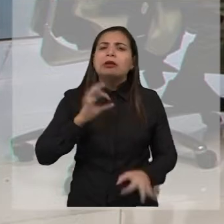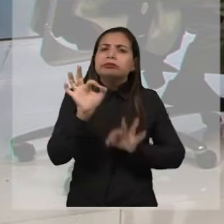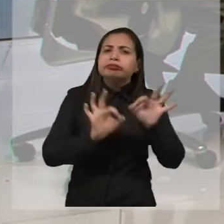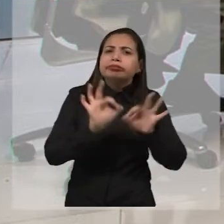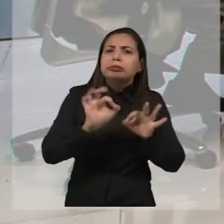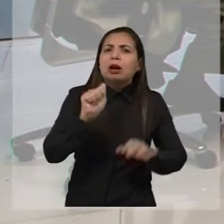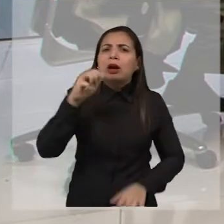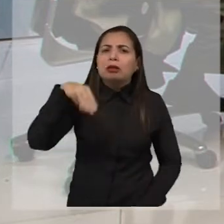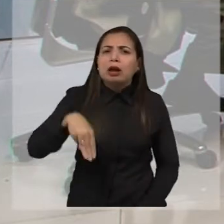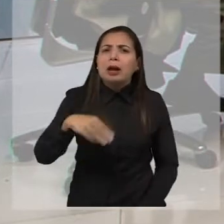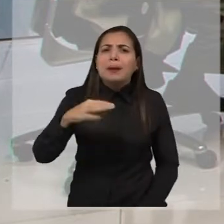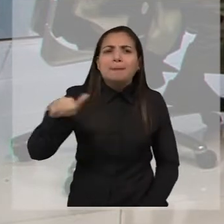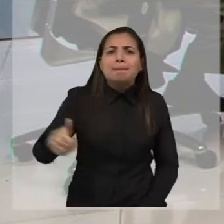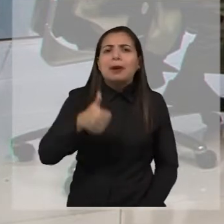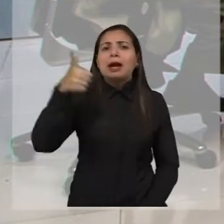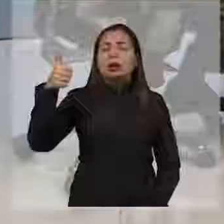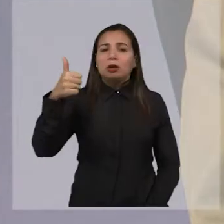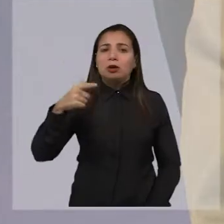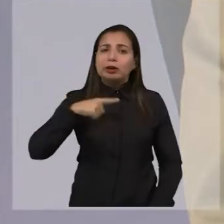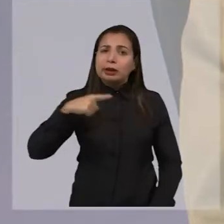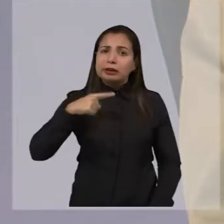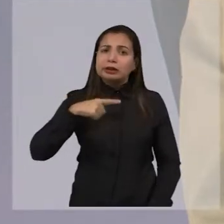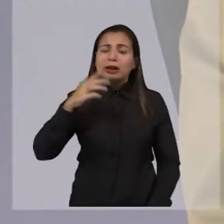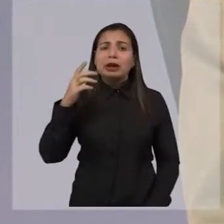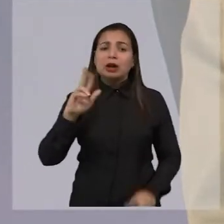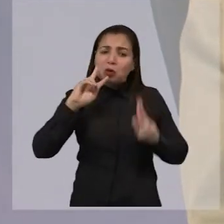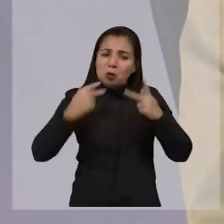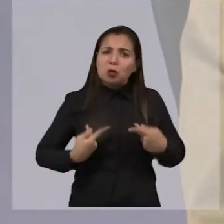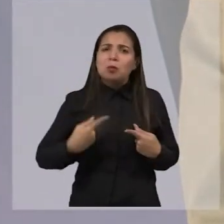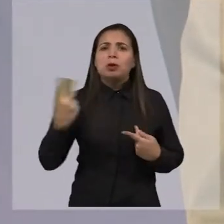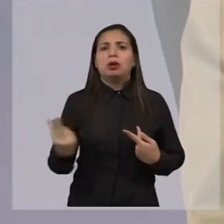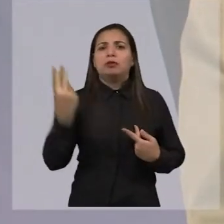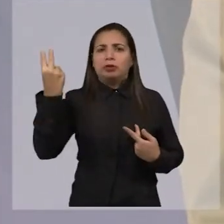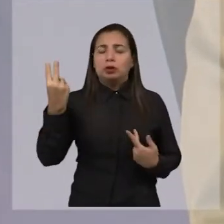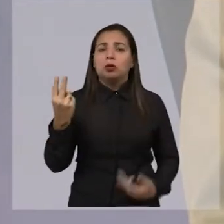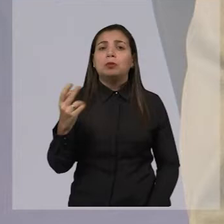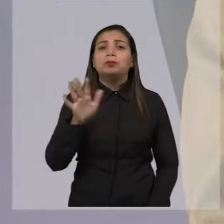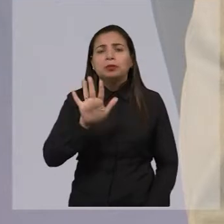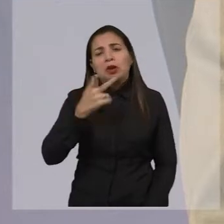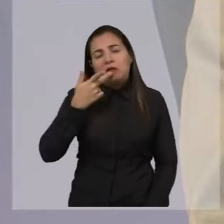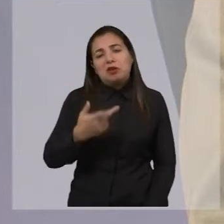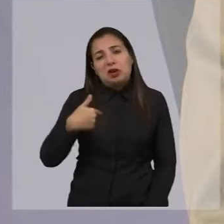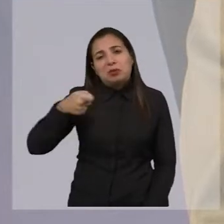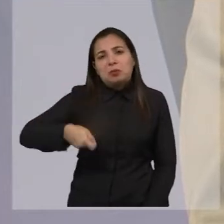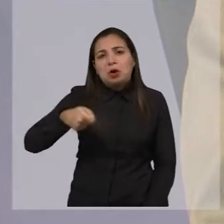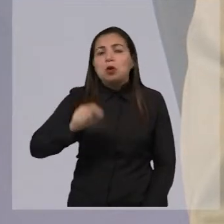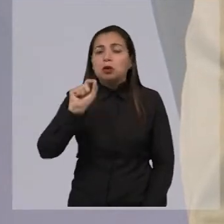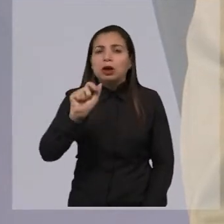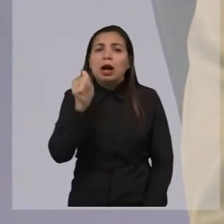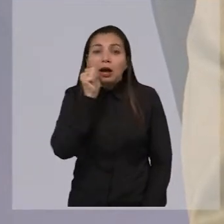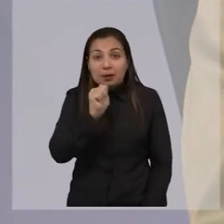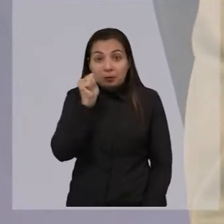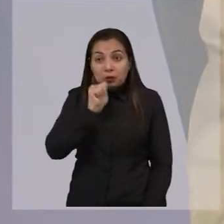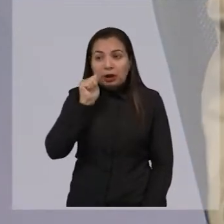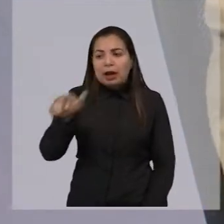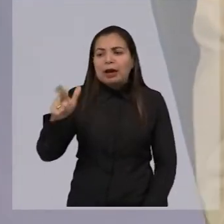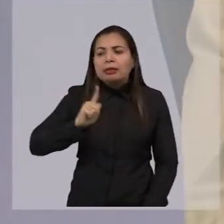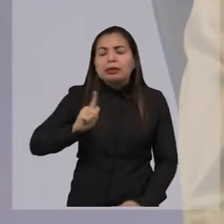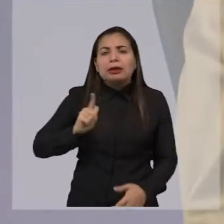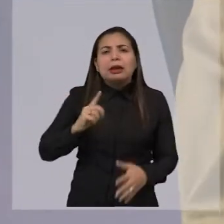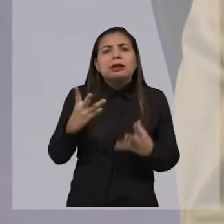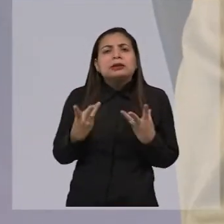né, mais humanizada. E eu vou ser chamado de machista, mas eu acho que a influência do fato da doutora ser uma mulher, ter